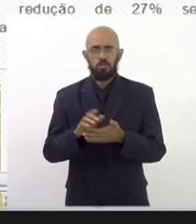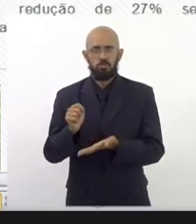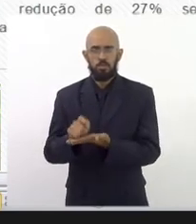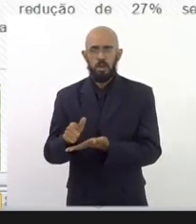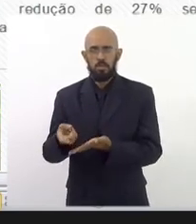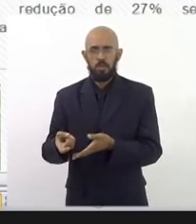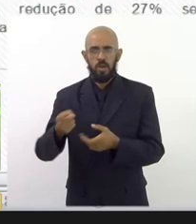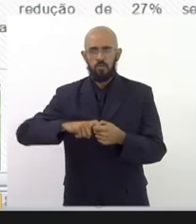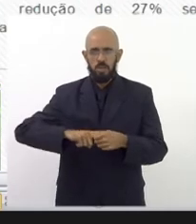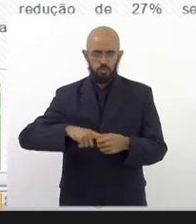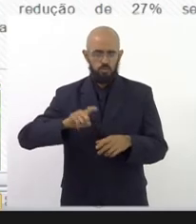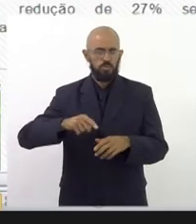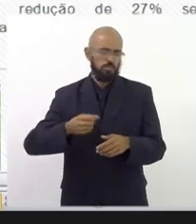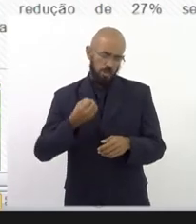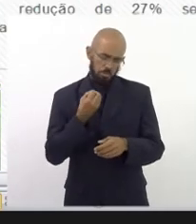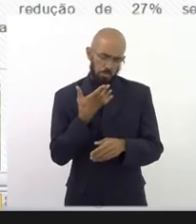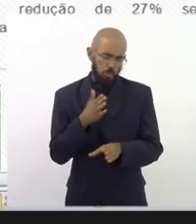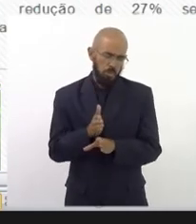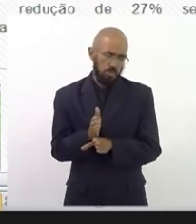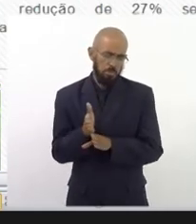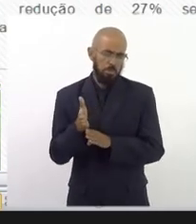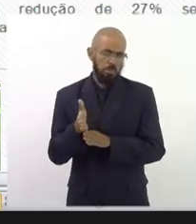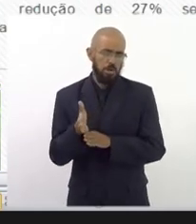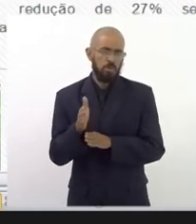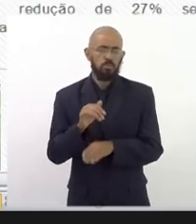bem equacionado.